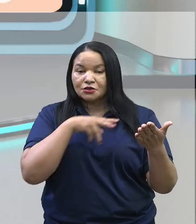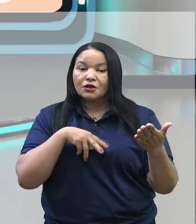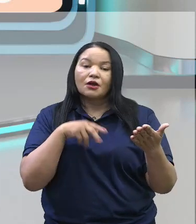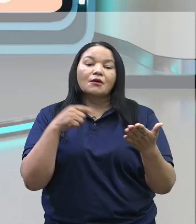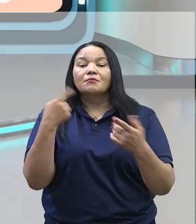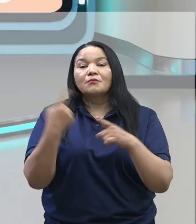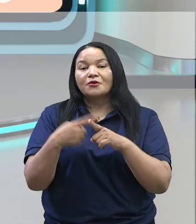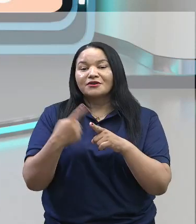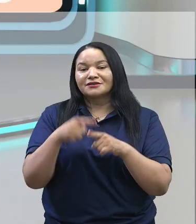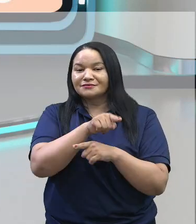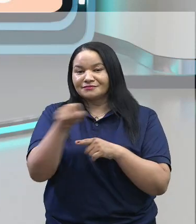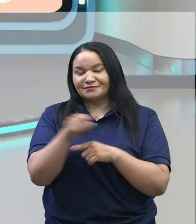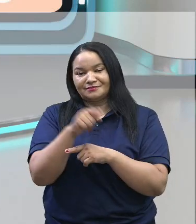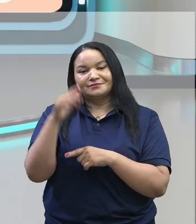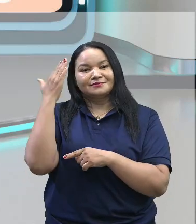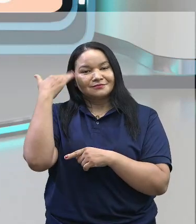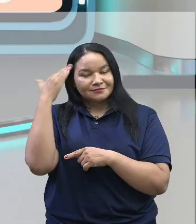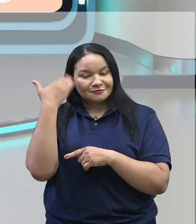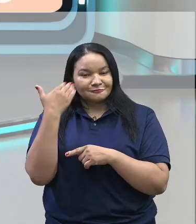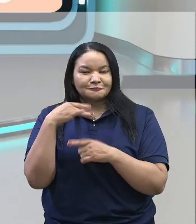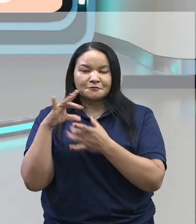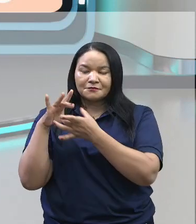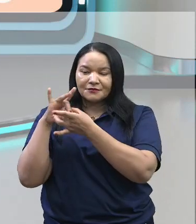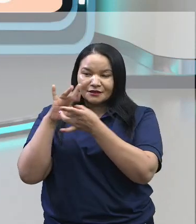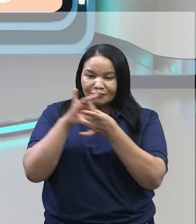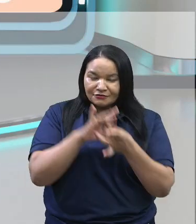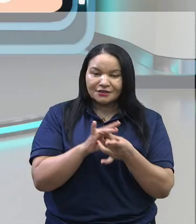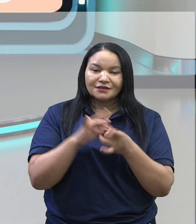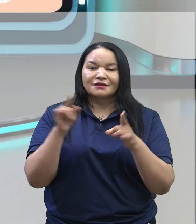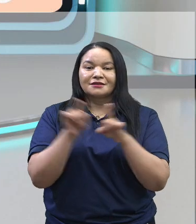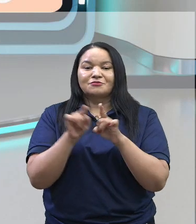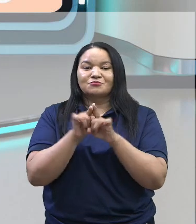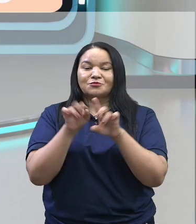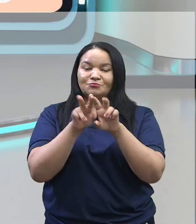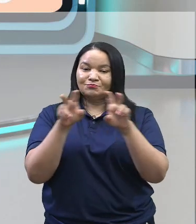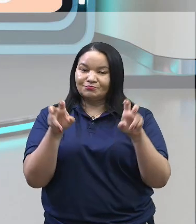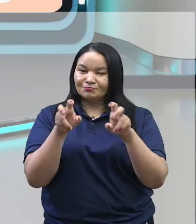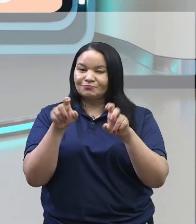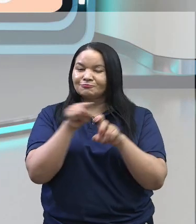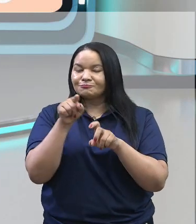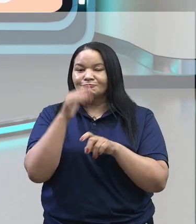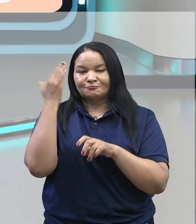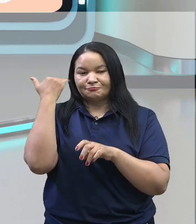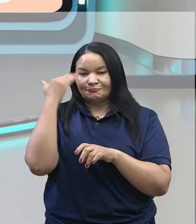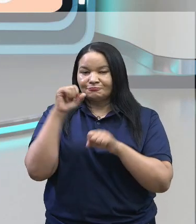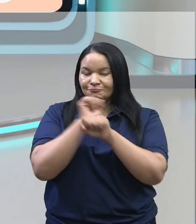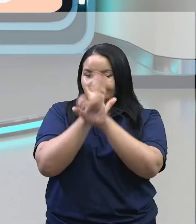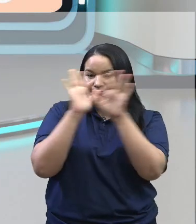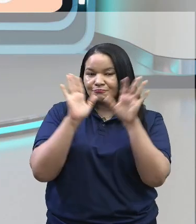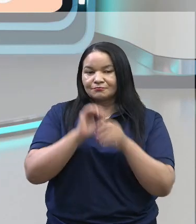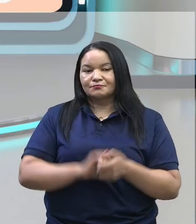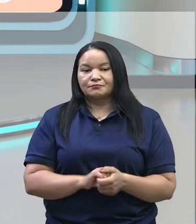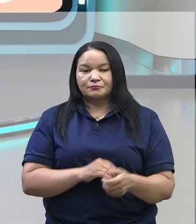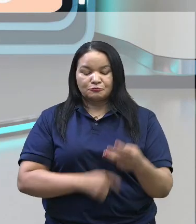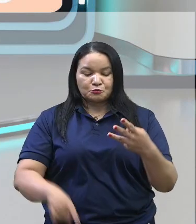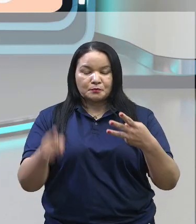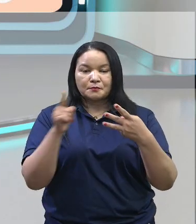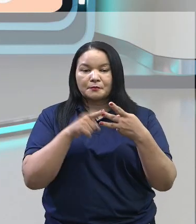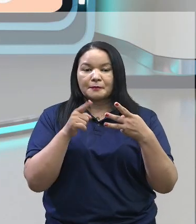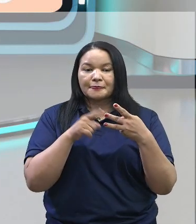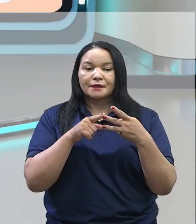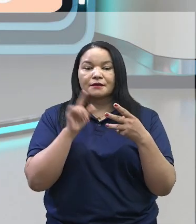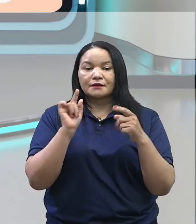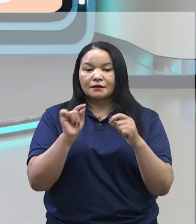familiarizando com a contextualização, com a temática, certo? O outro ponto é, se